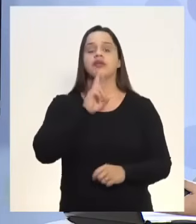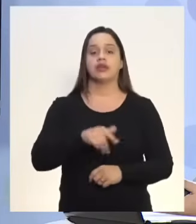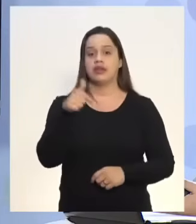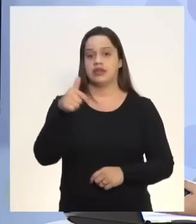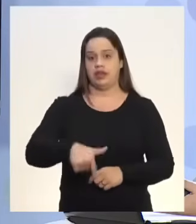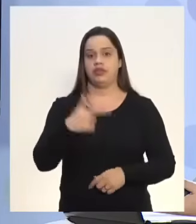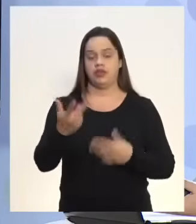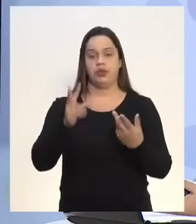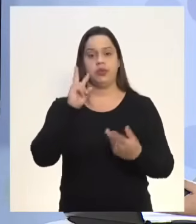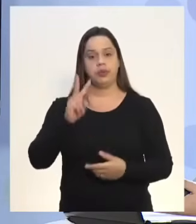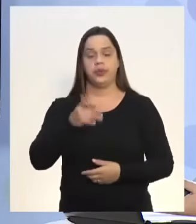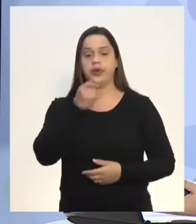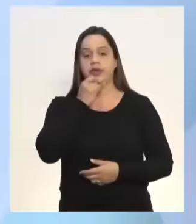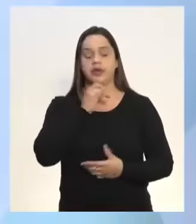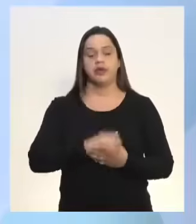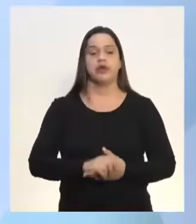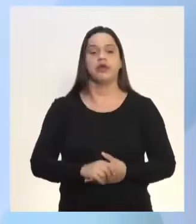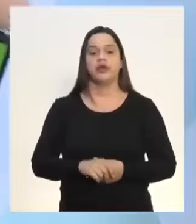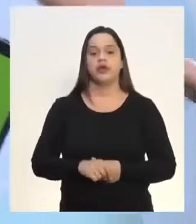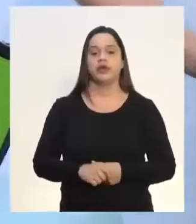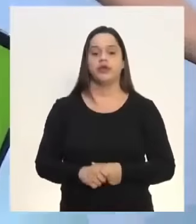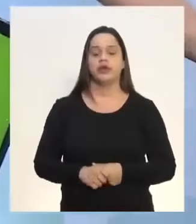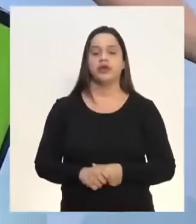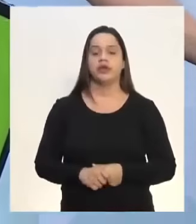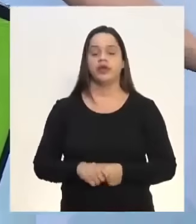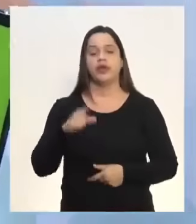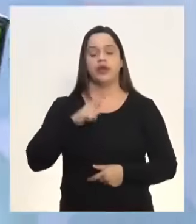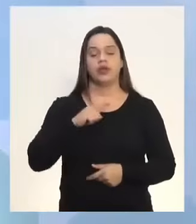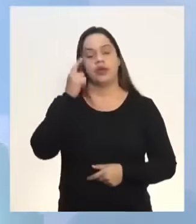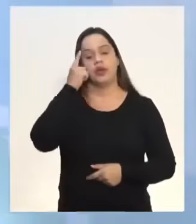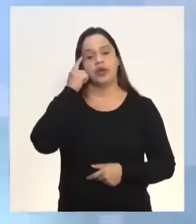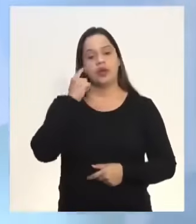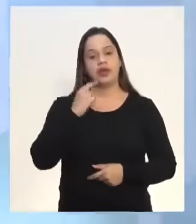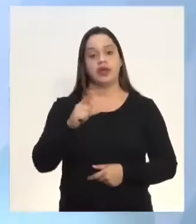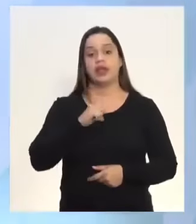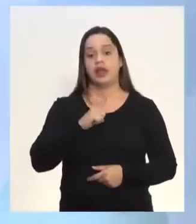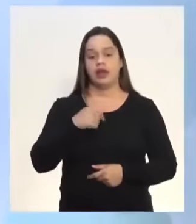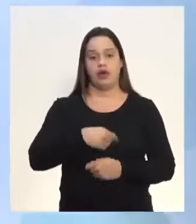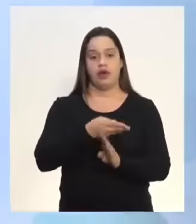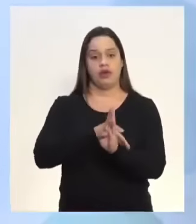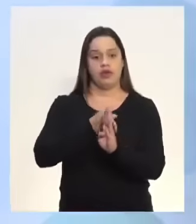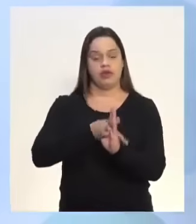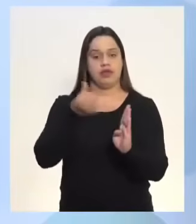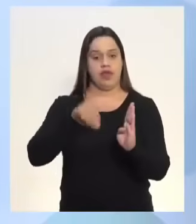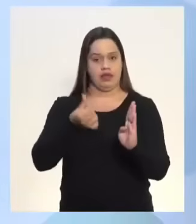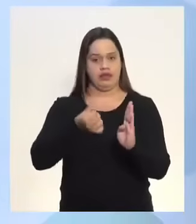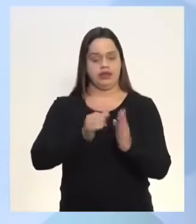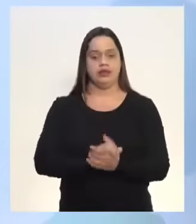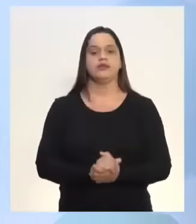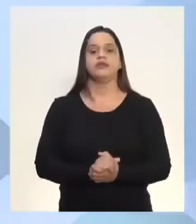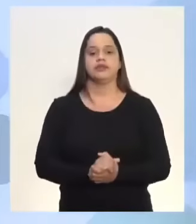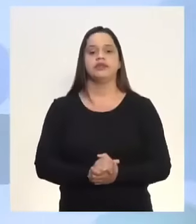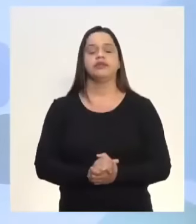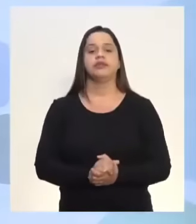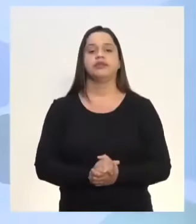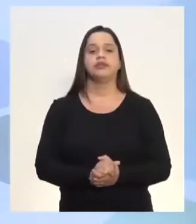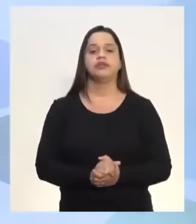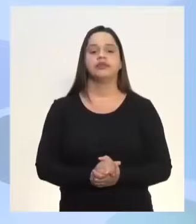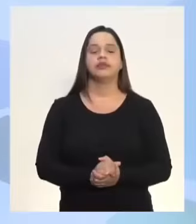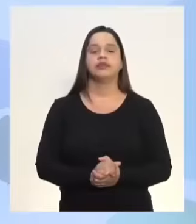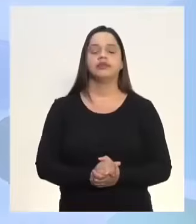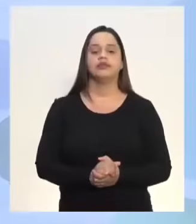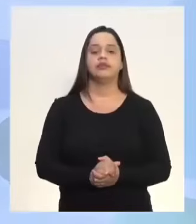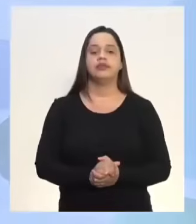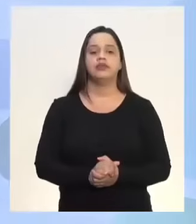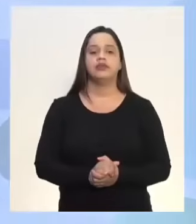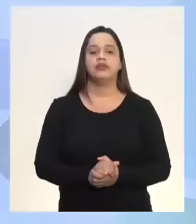por exemplo, ó, eu tenho essa face. Vou até colocar isso aqui. Tenho essa face aqui, ó, como 6. Beleza? Ó, tenho essa face aqui